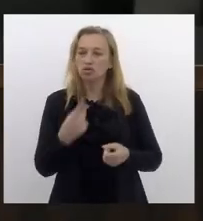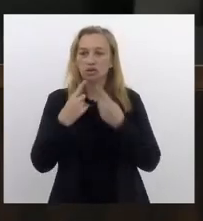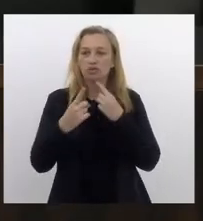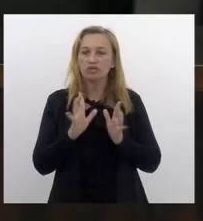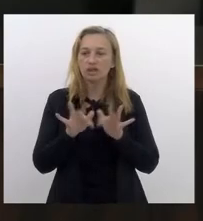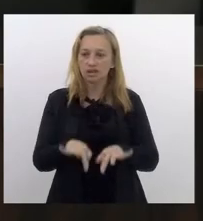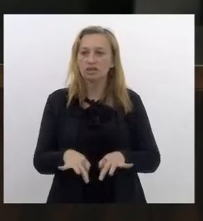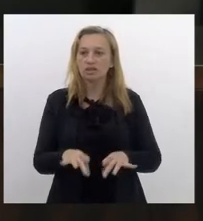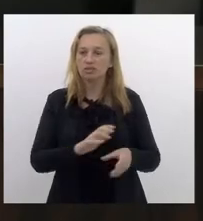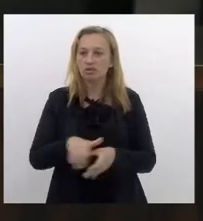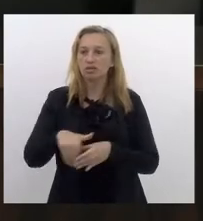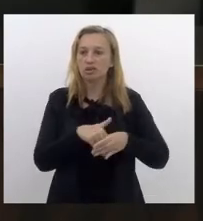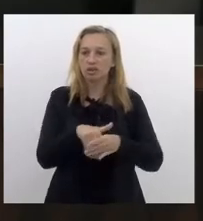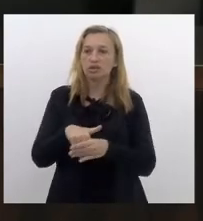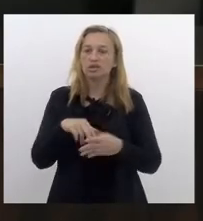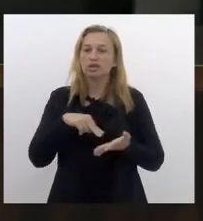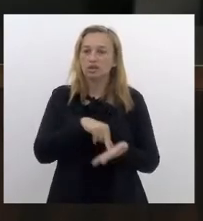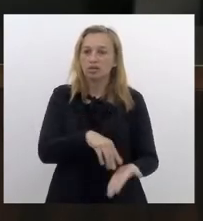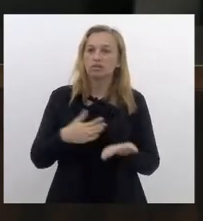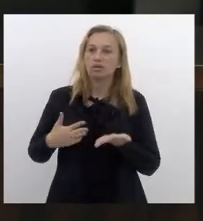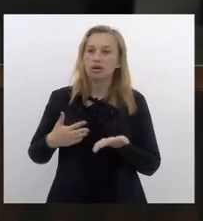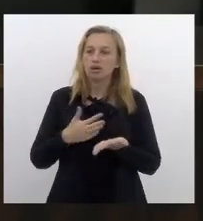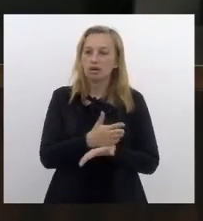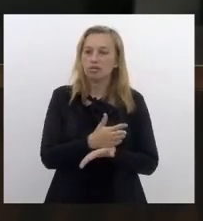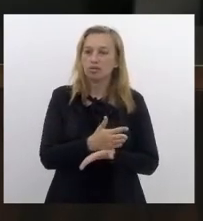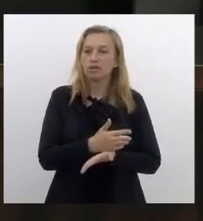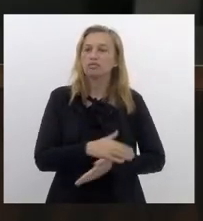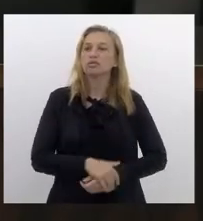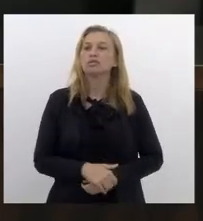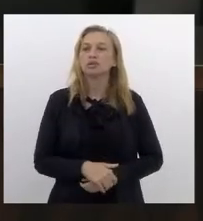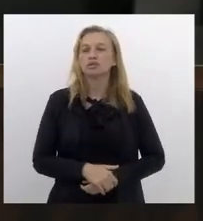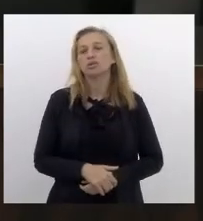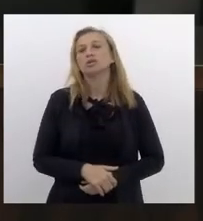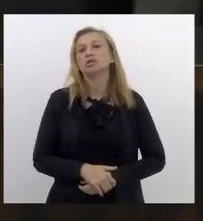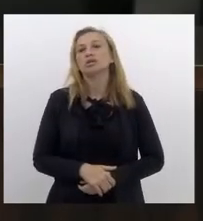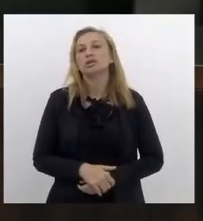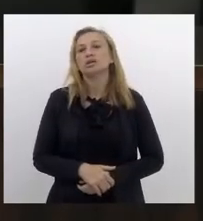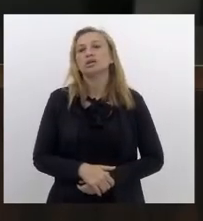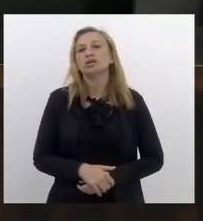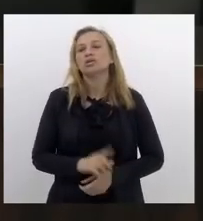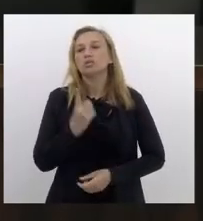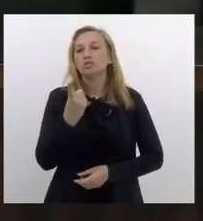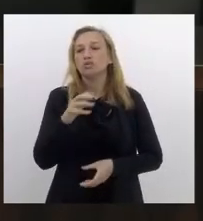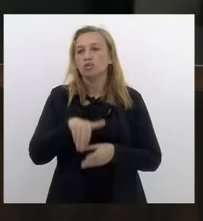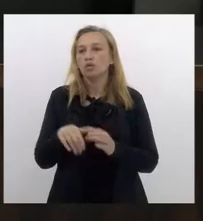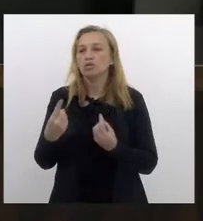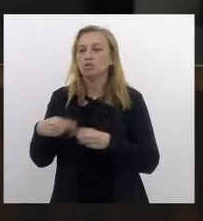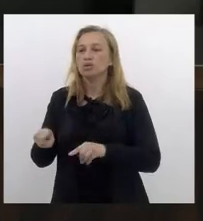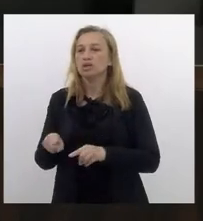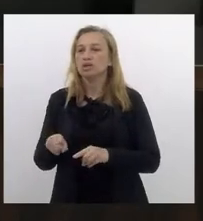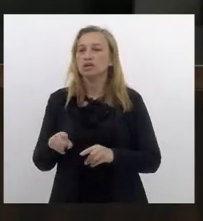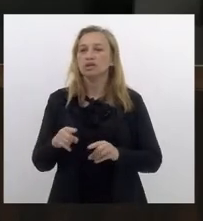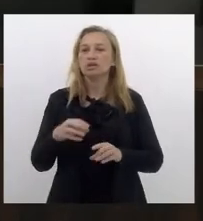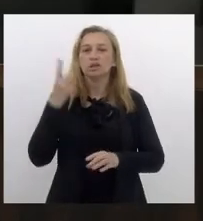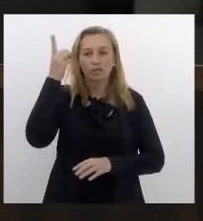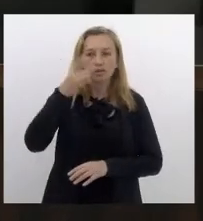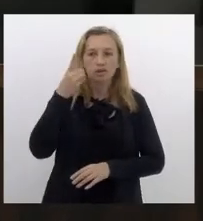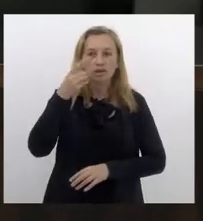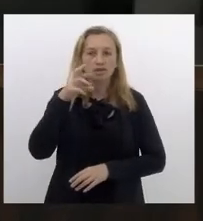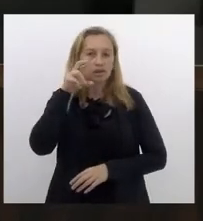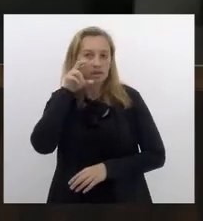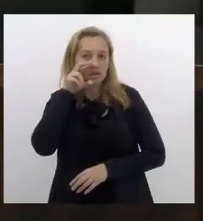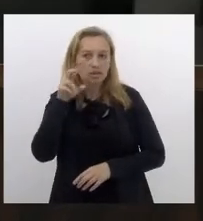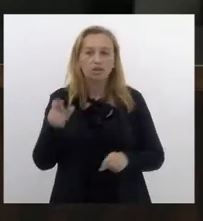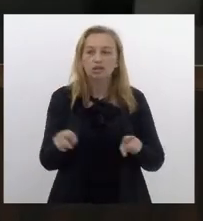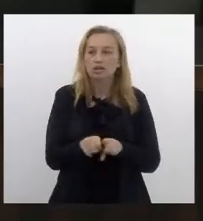encerra a discussão. Em votação, se os que aprovam, nesse como estão aprovado, vai a promulgação com voto contrário do deputado Rosenberg pela abstenção